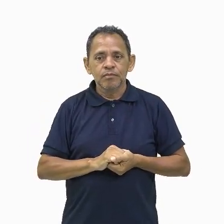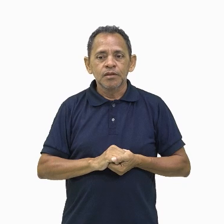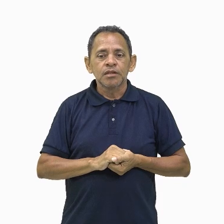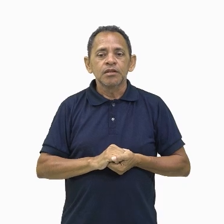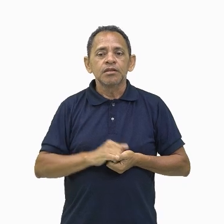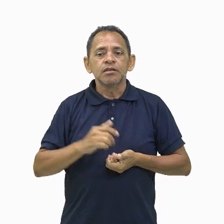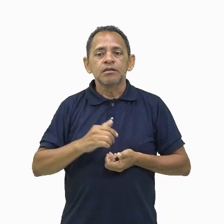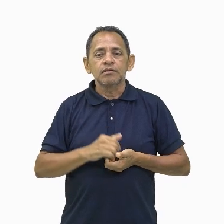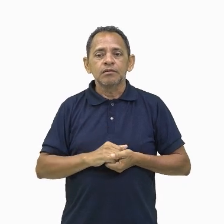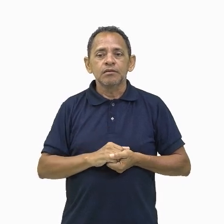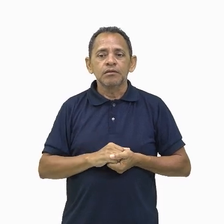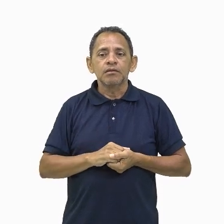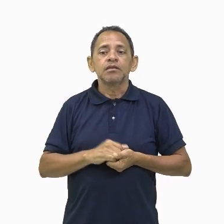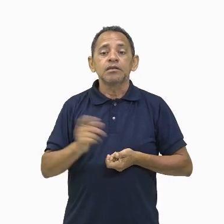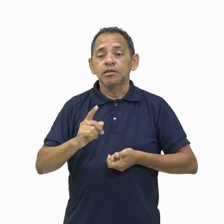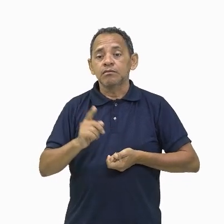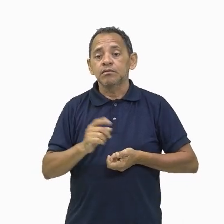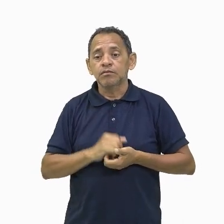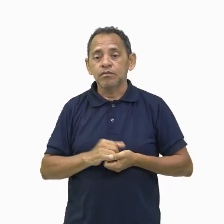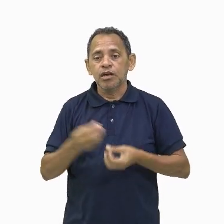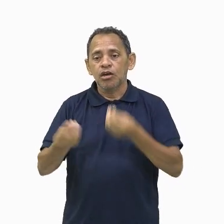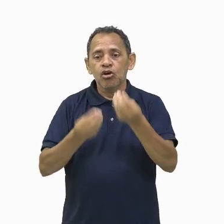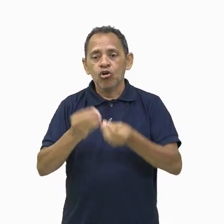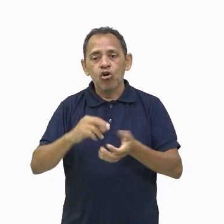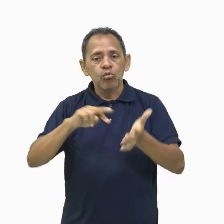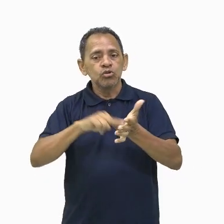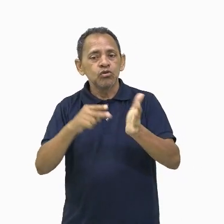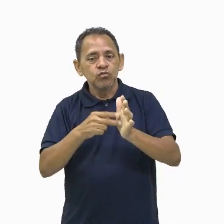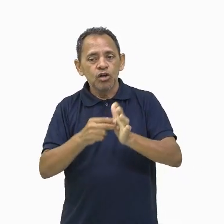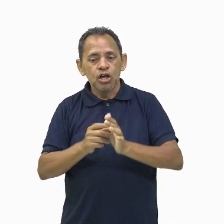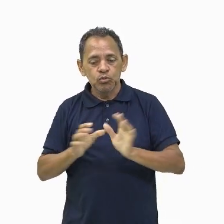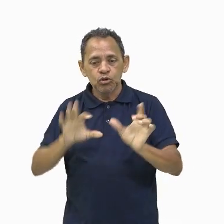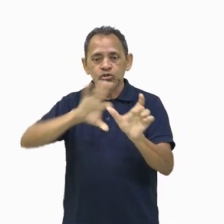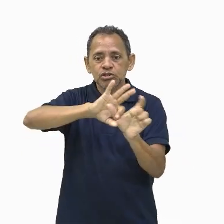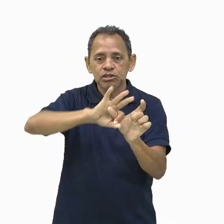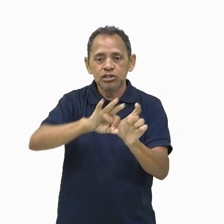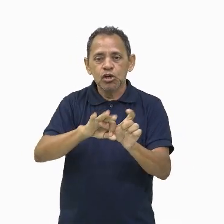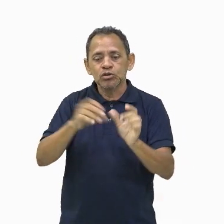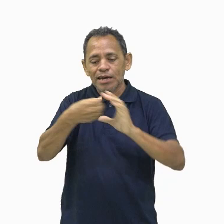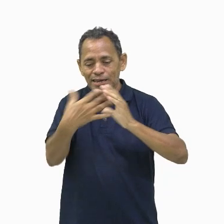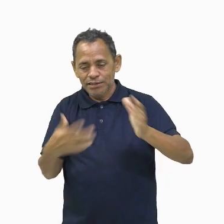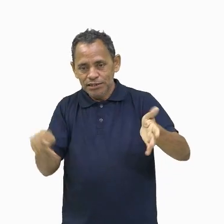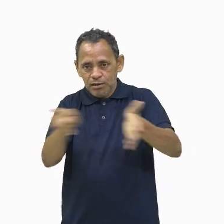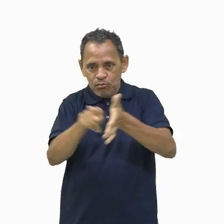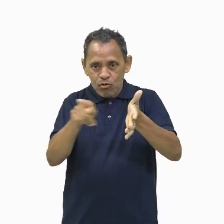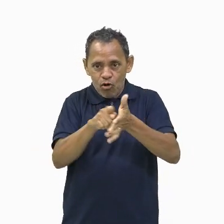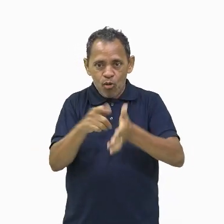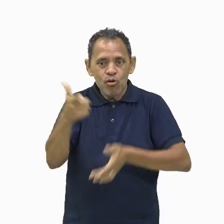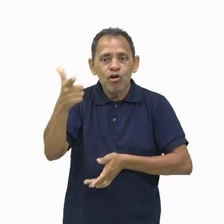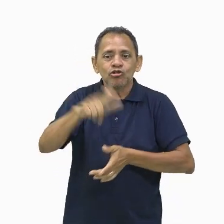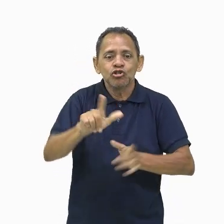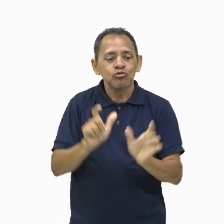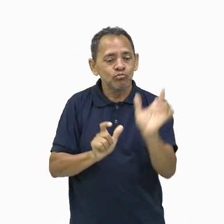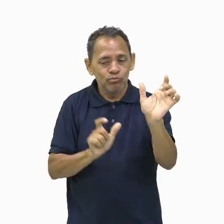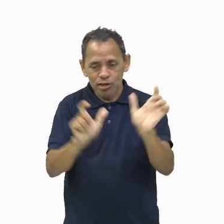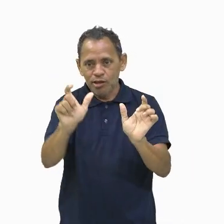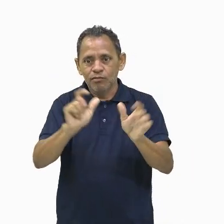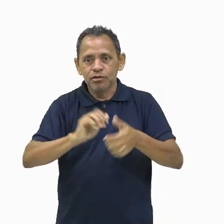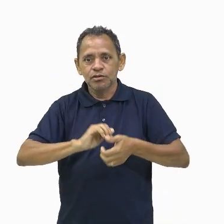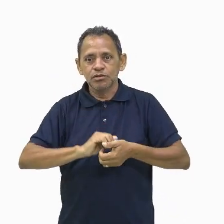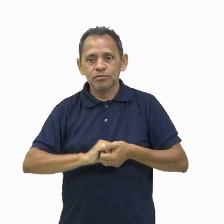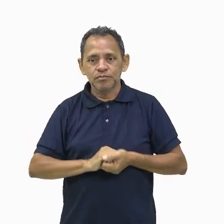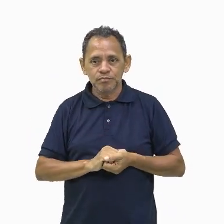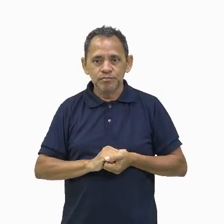né? É a figura de construção que se caracteriza pela repetição de palavras ou grupo de palavras no início